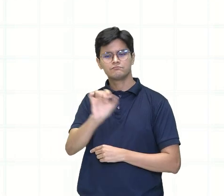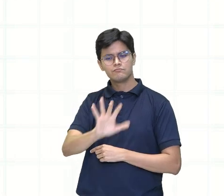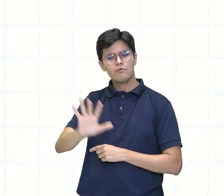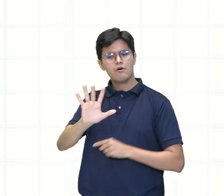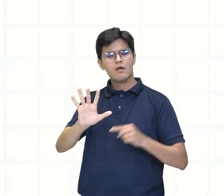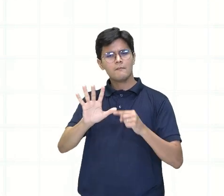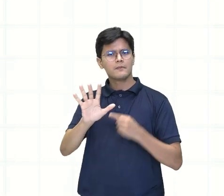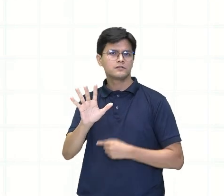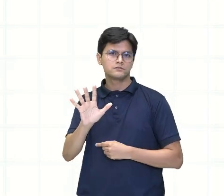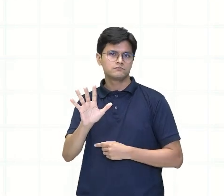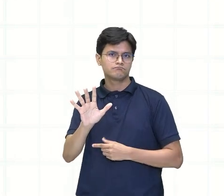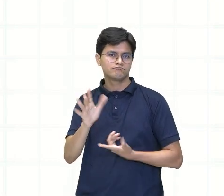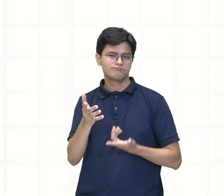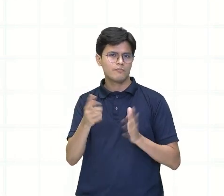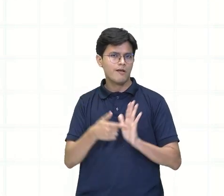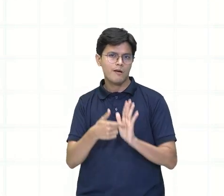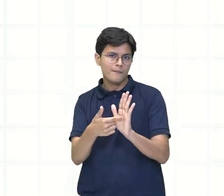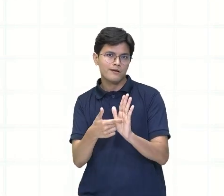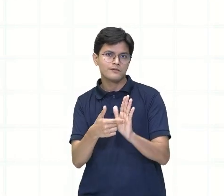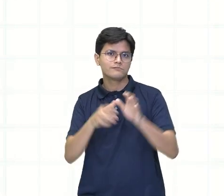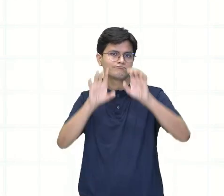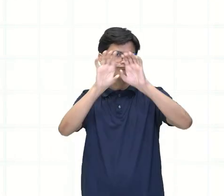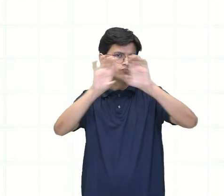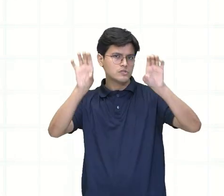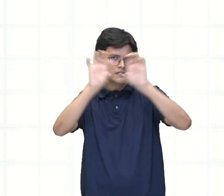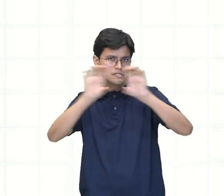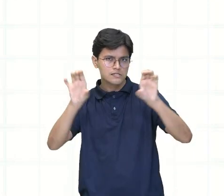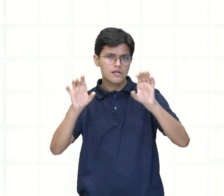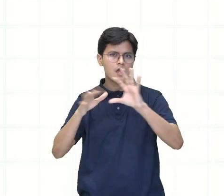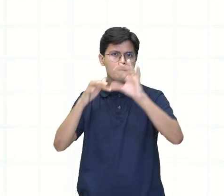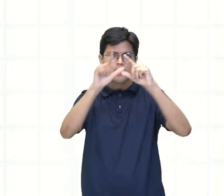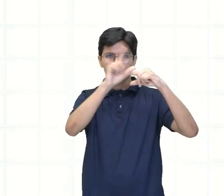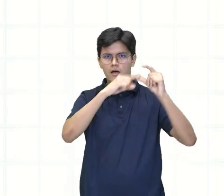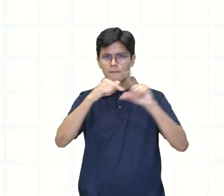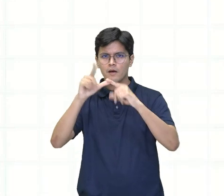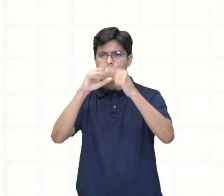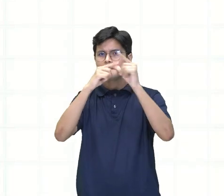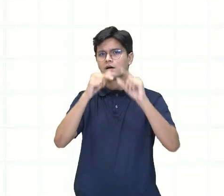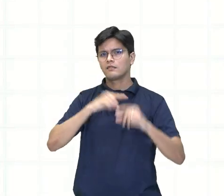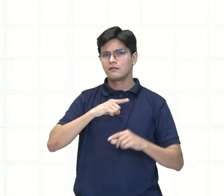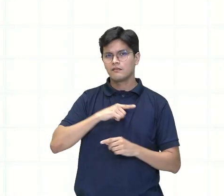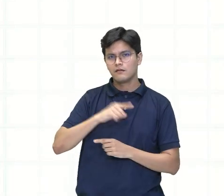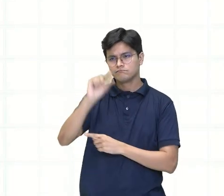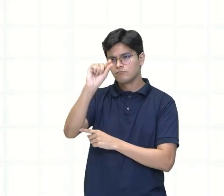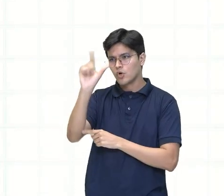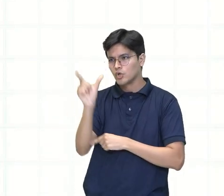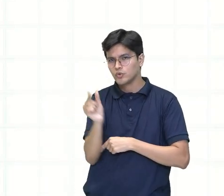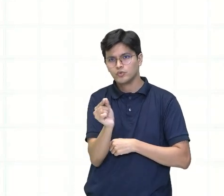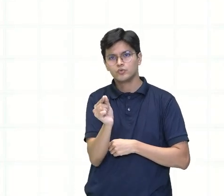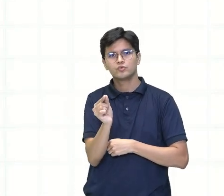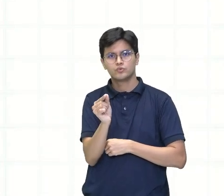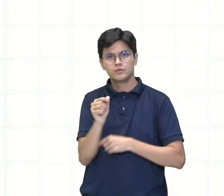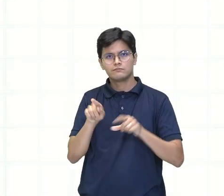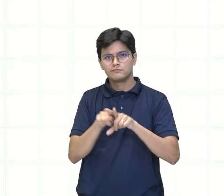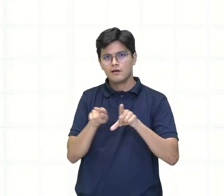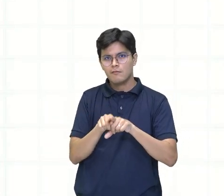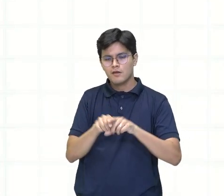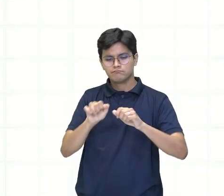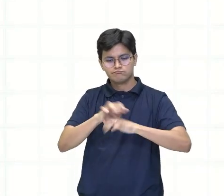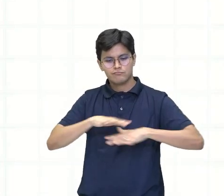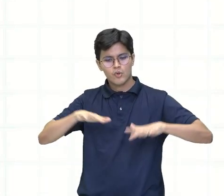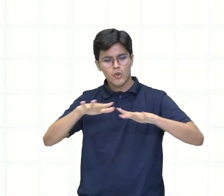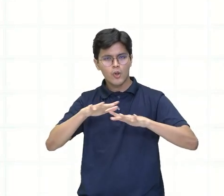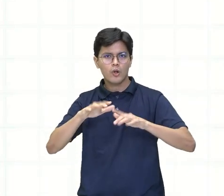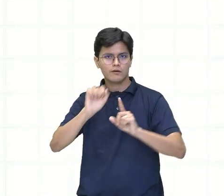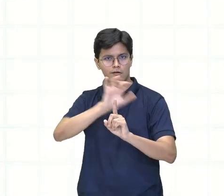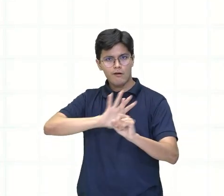né? Parece só um céu estrelado, muito bonito, tem uma beirinha de lua aqui e uma paisagem ao fundo,